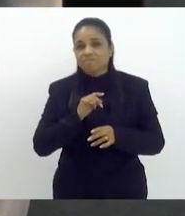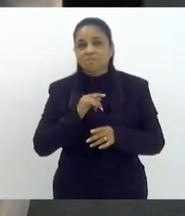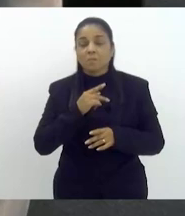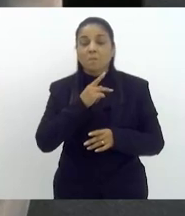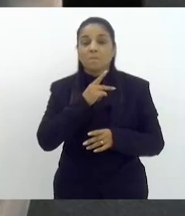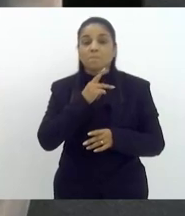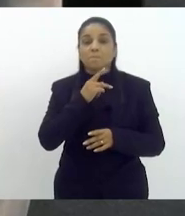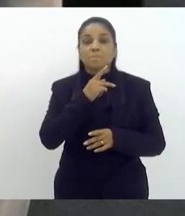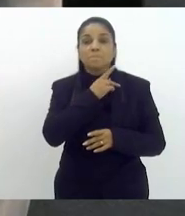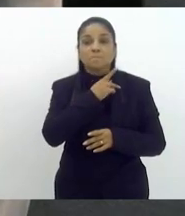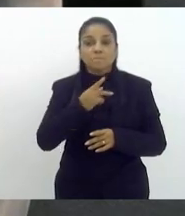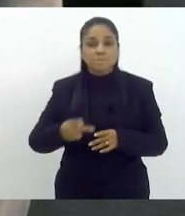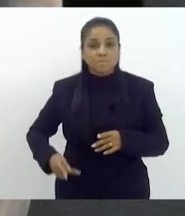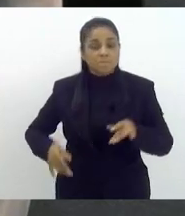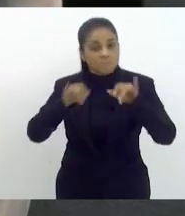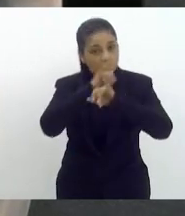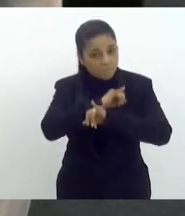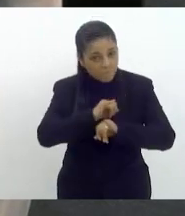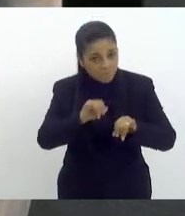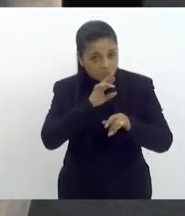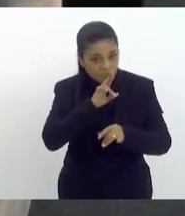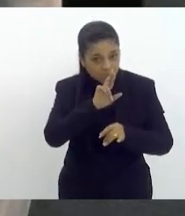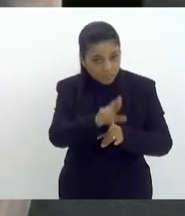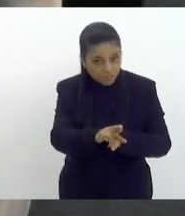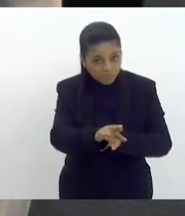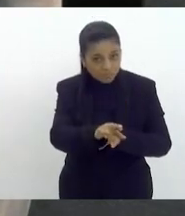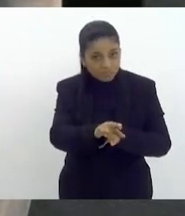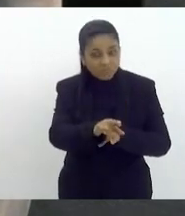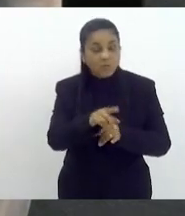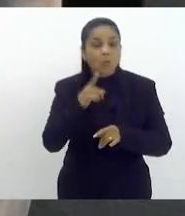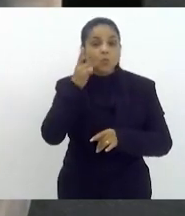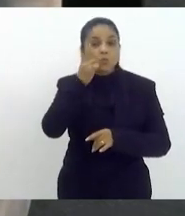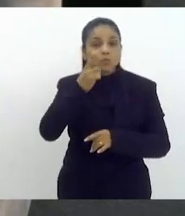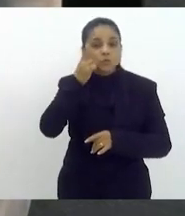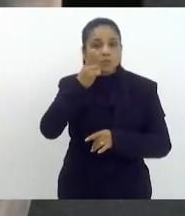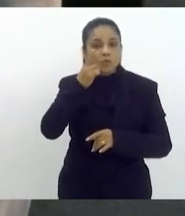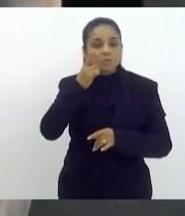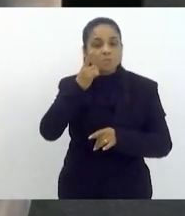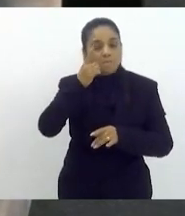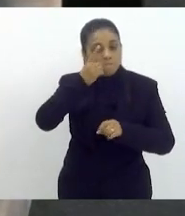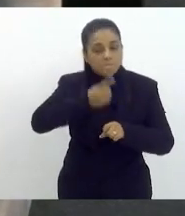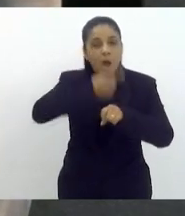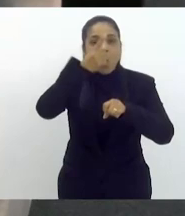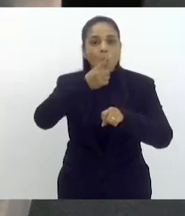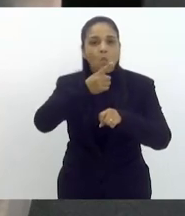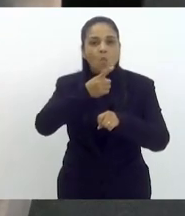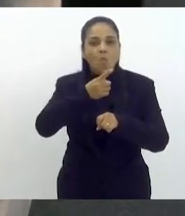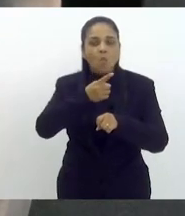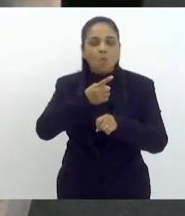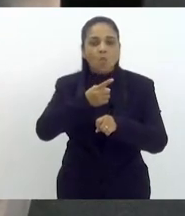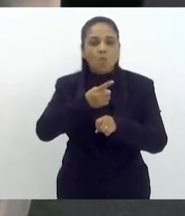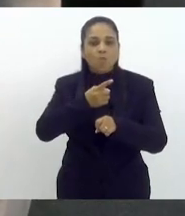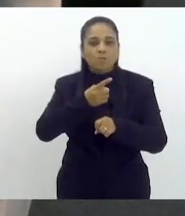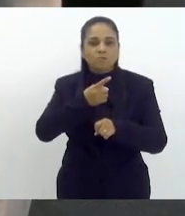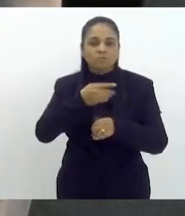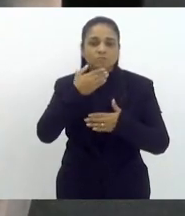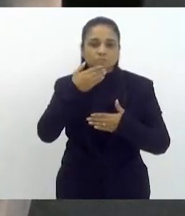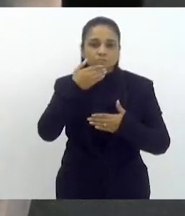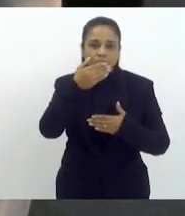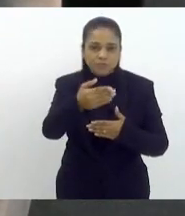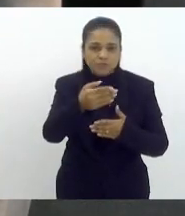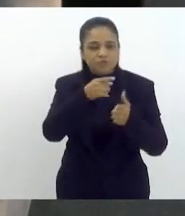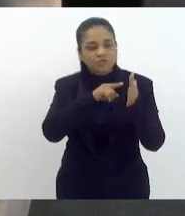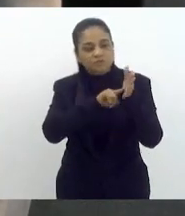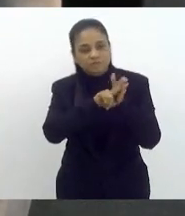excelência tem que proclamar o resultado ou Deputado pode imediatamente Esse é o tempo imediatamente solicitado